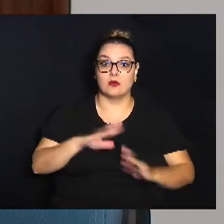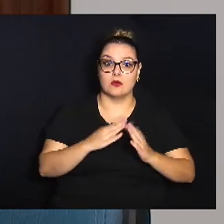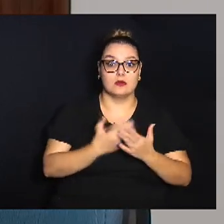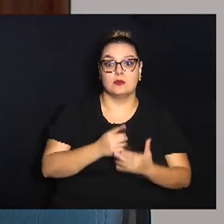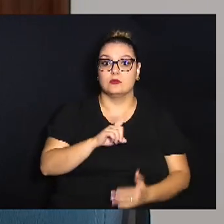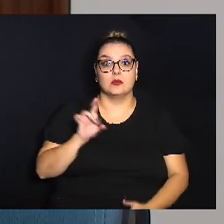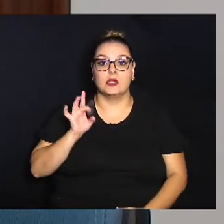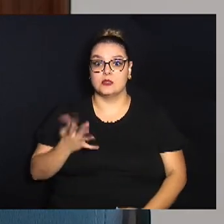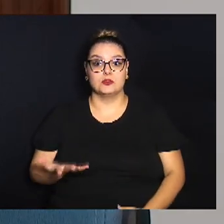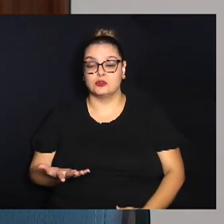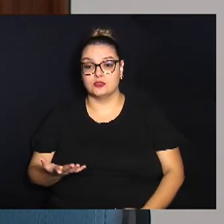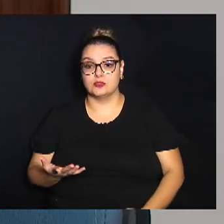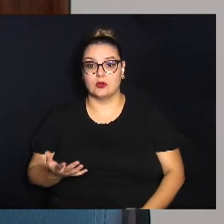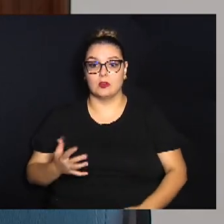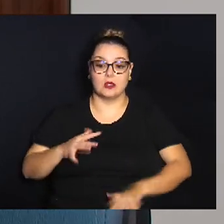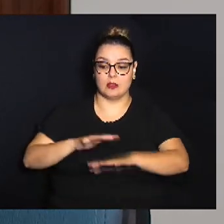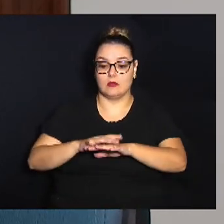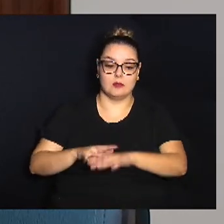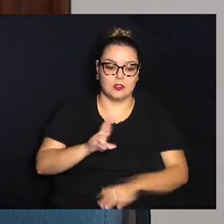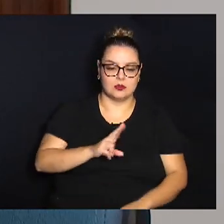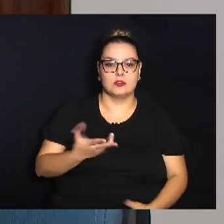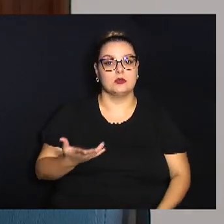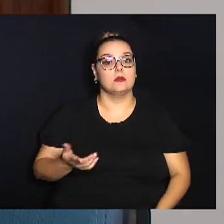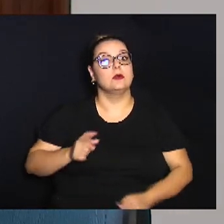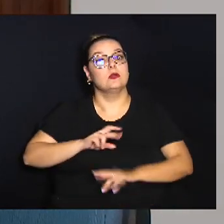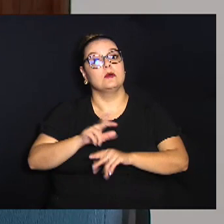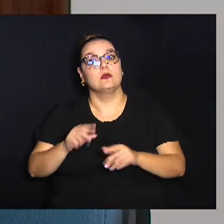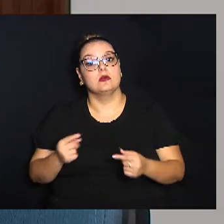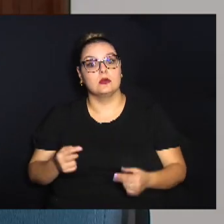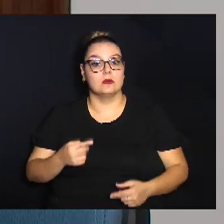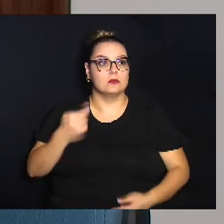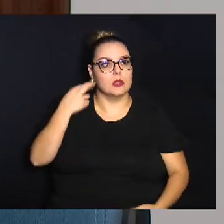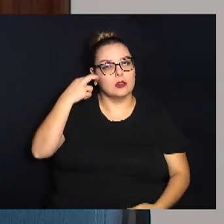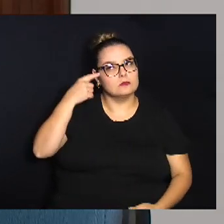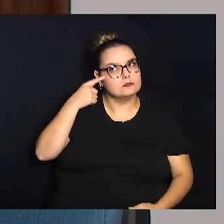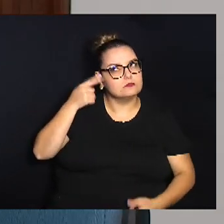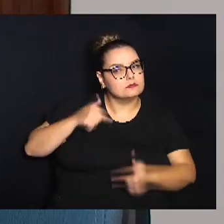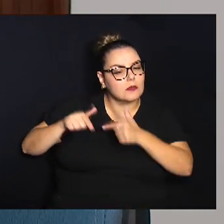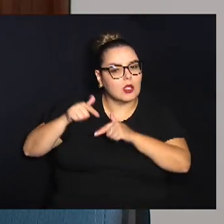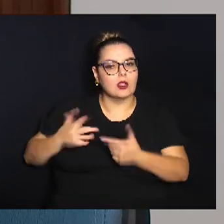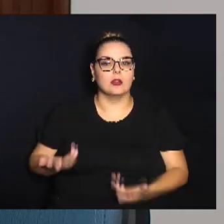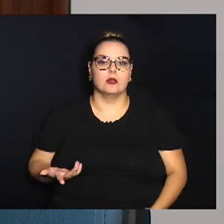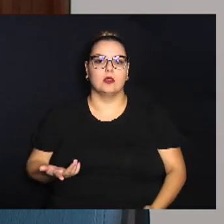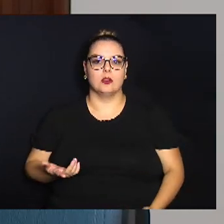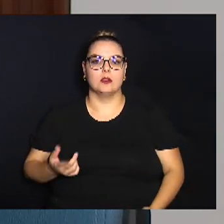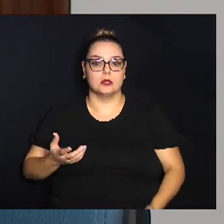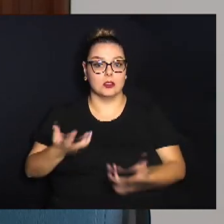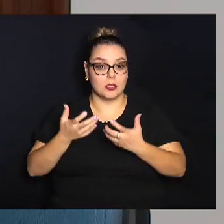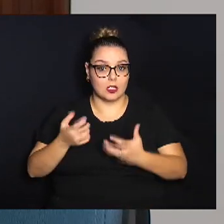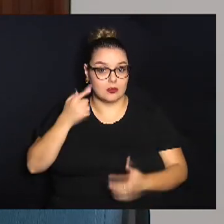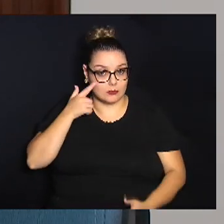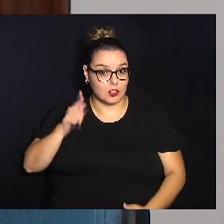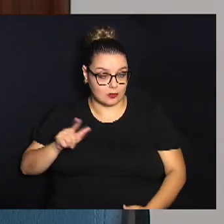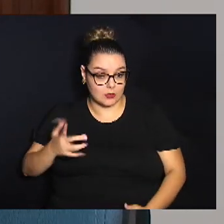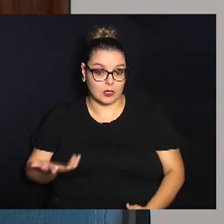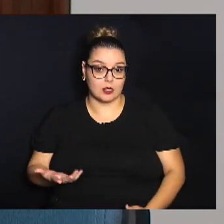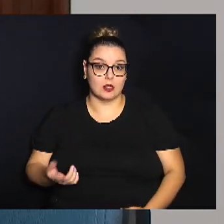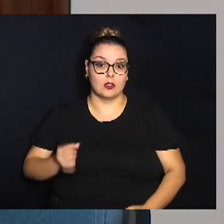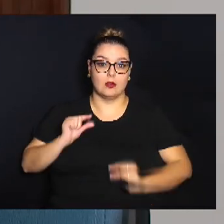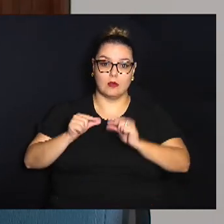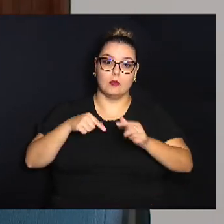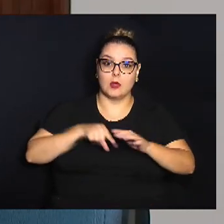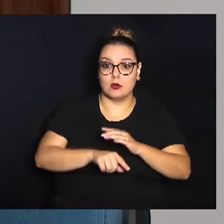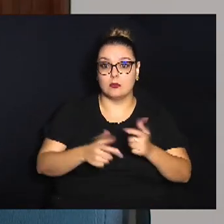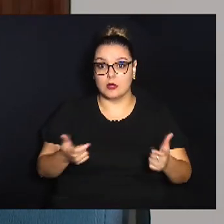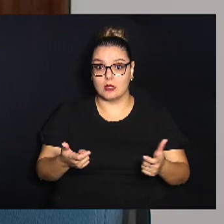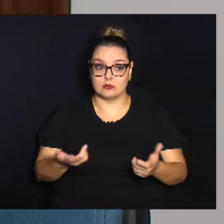só uma fórmula que o professor deu e você aplica. Você tem que ter várias pontes lógicas para chegar no que eles querem, e são umas coisas que você pode considerar um pouco mais avançado,